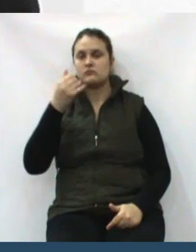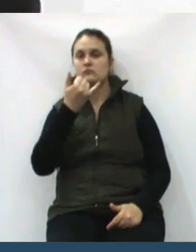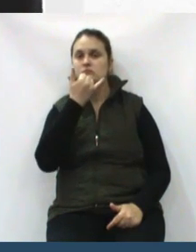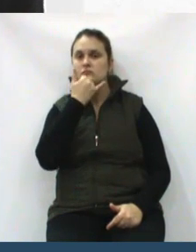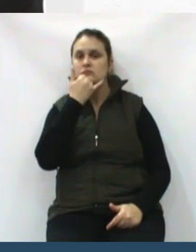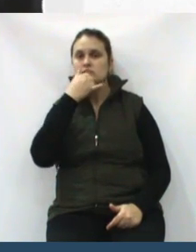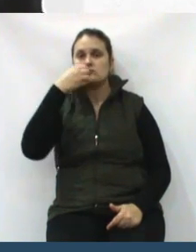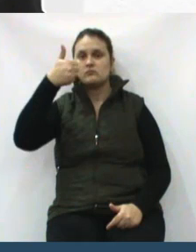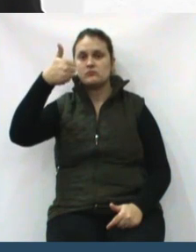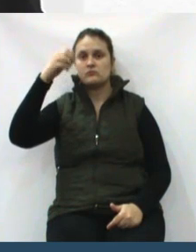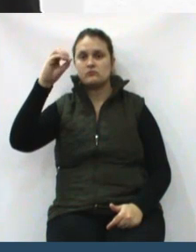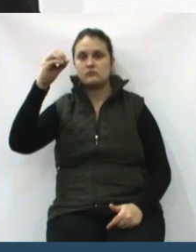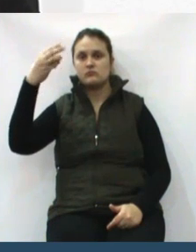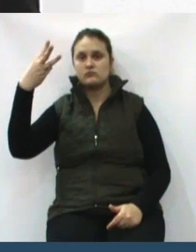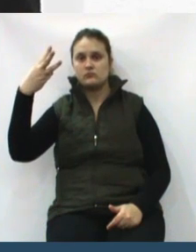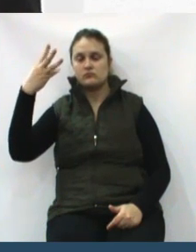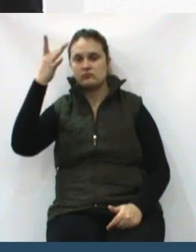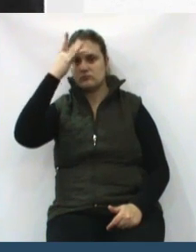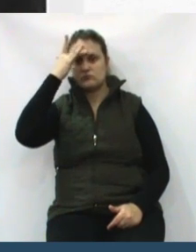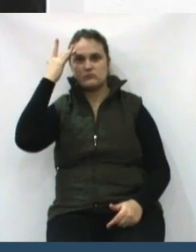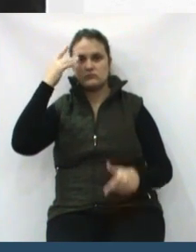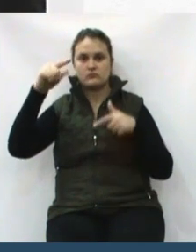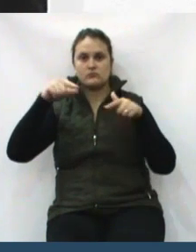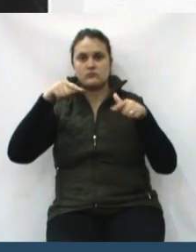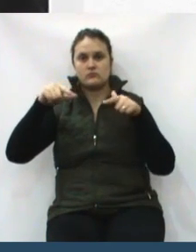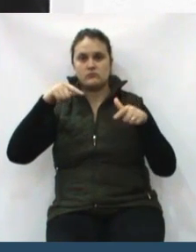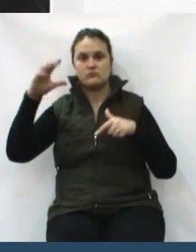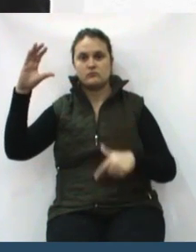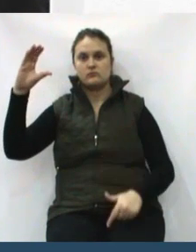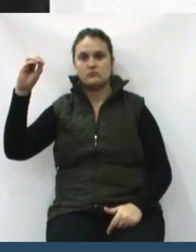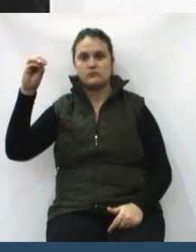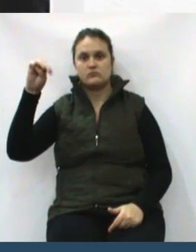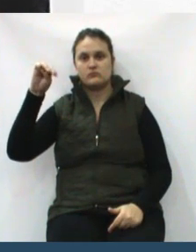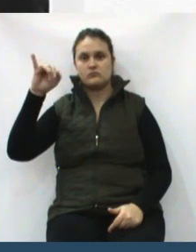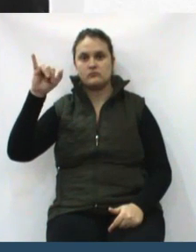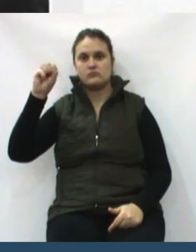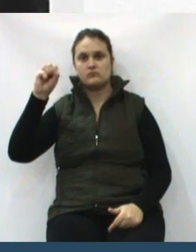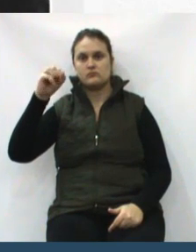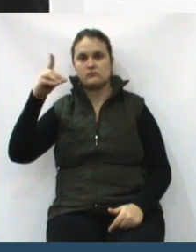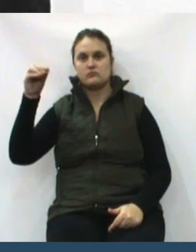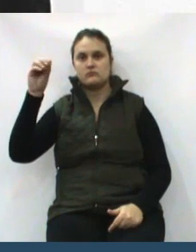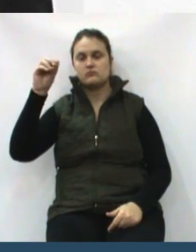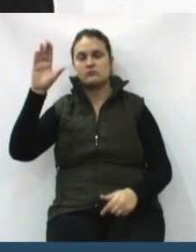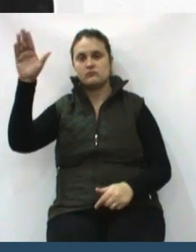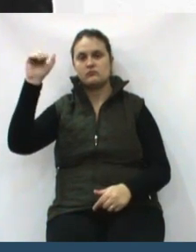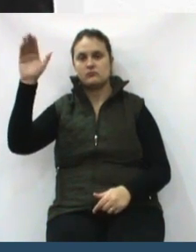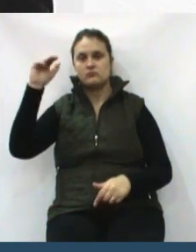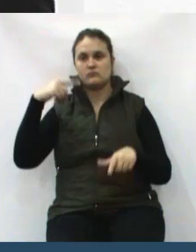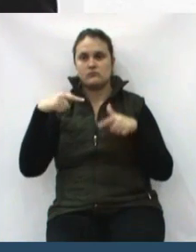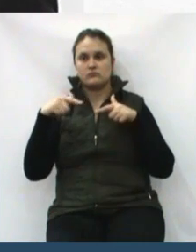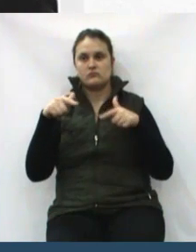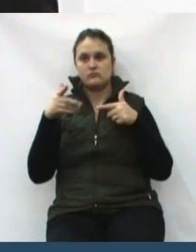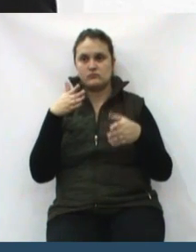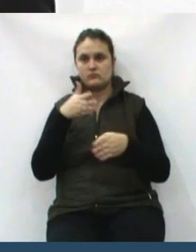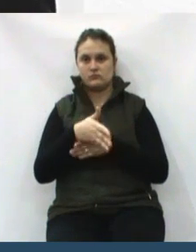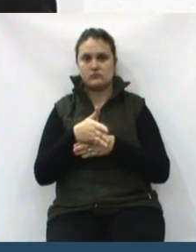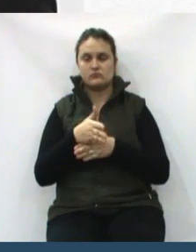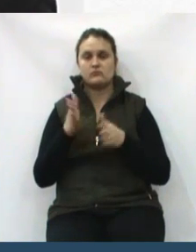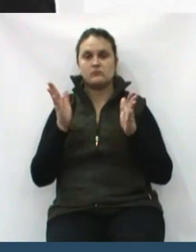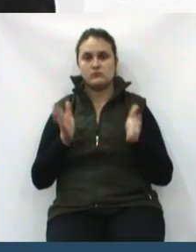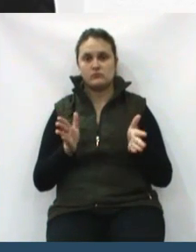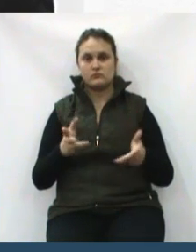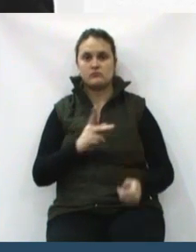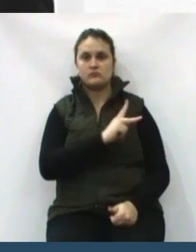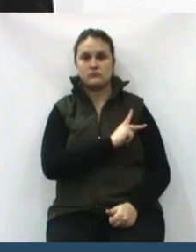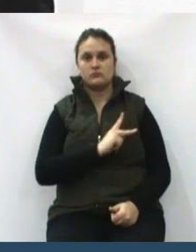103 cargos de comissão, de livre nomeação do prefeito municipal. Hoje, o